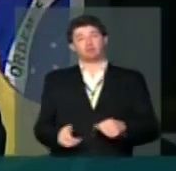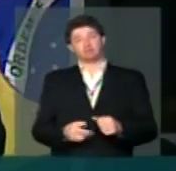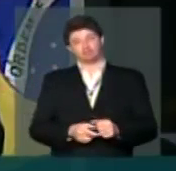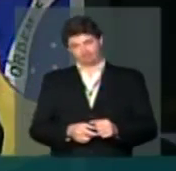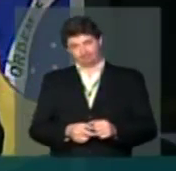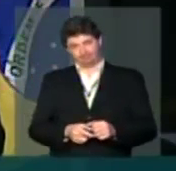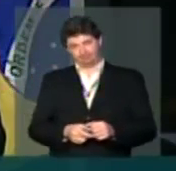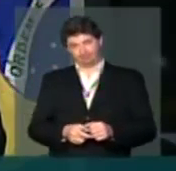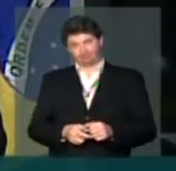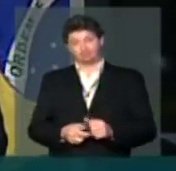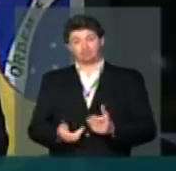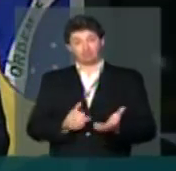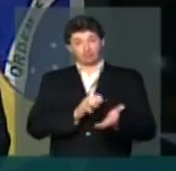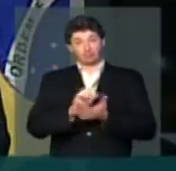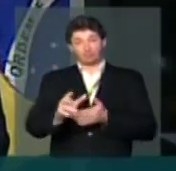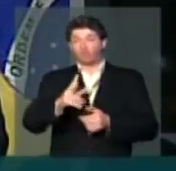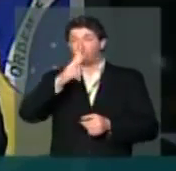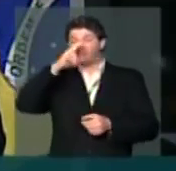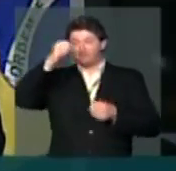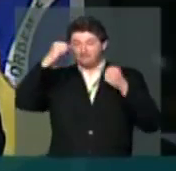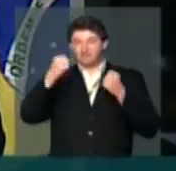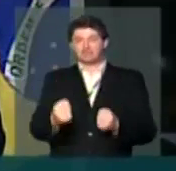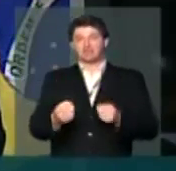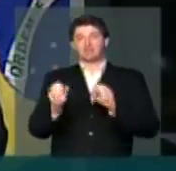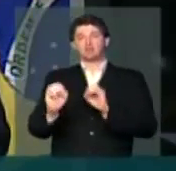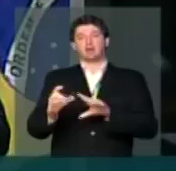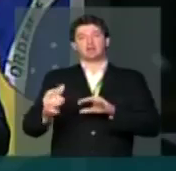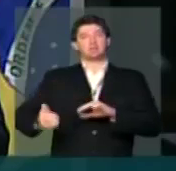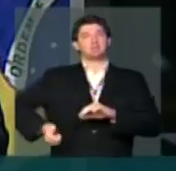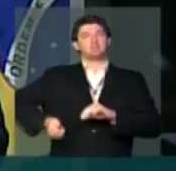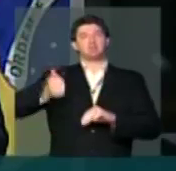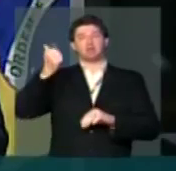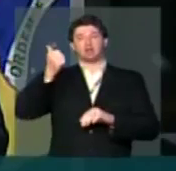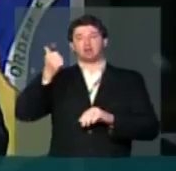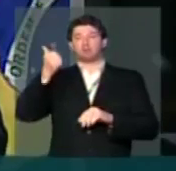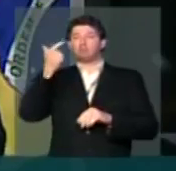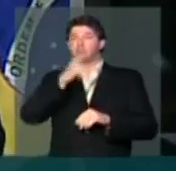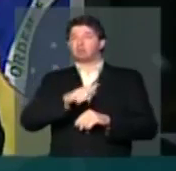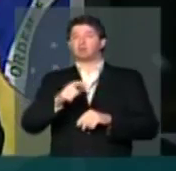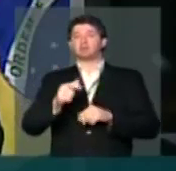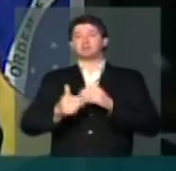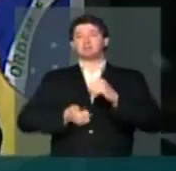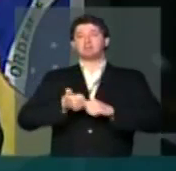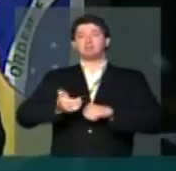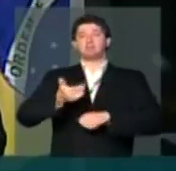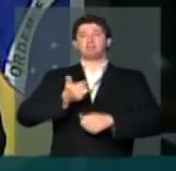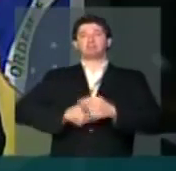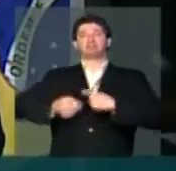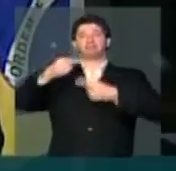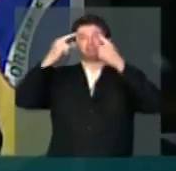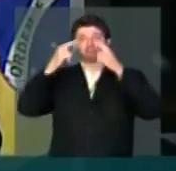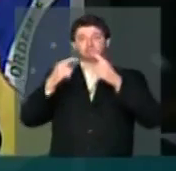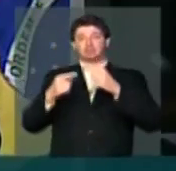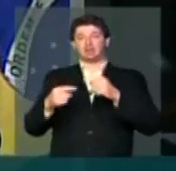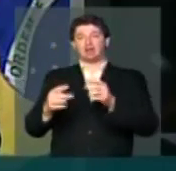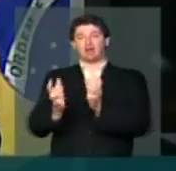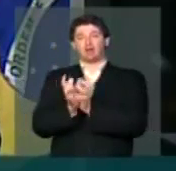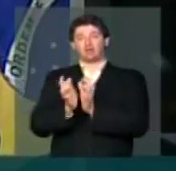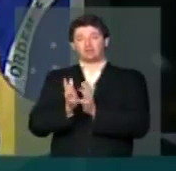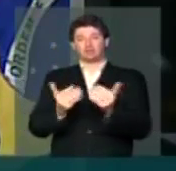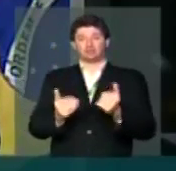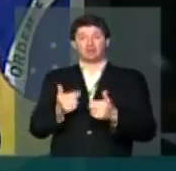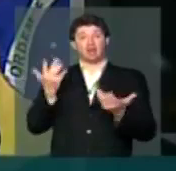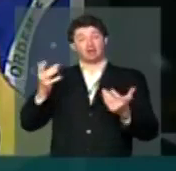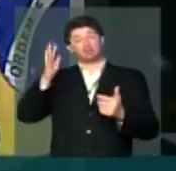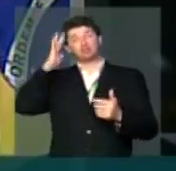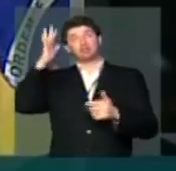É hora de fazer um investimento histórico em educação de qualidade para habilitar o nosso capital humano e assim sonhar com uma verdadeira